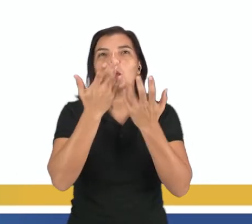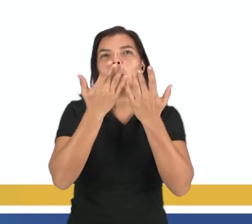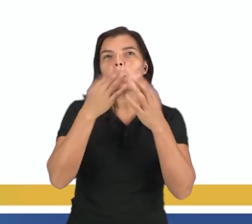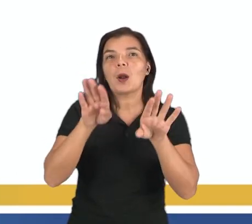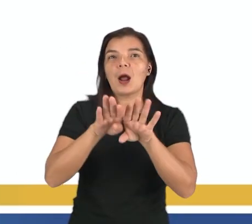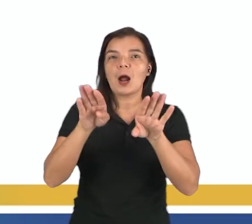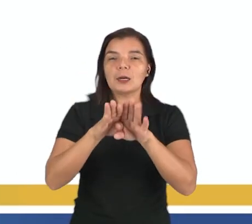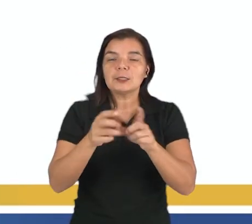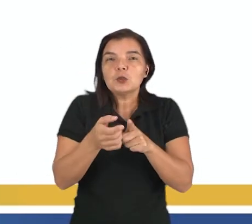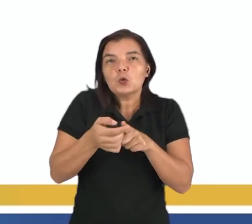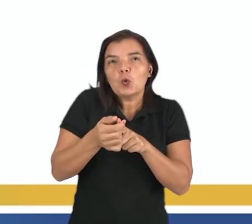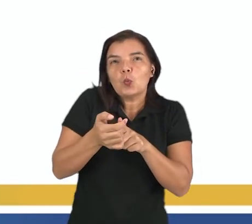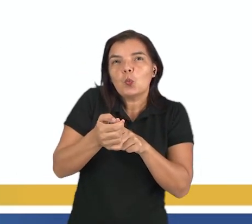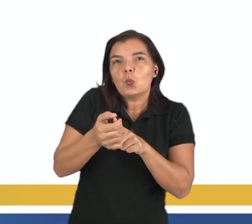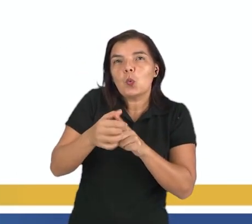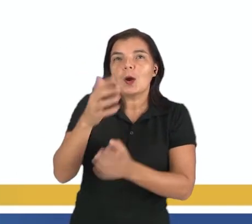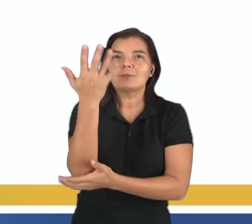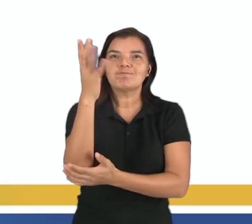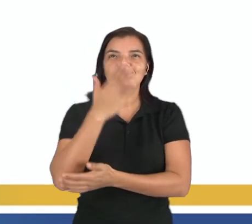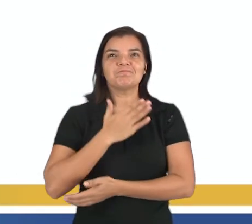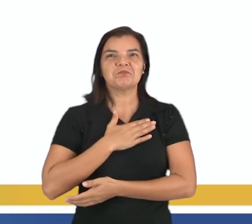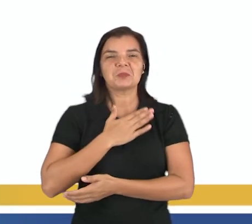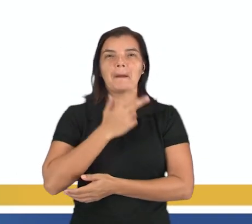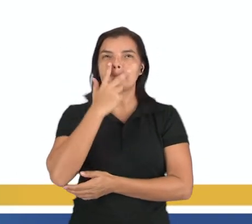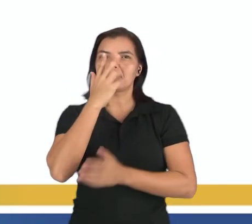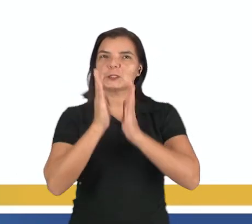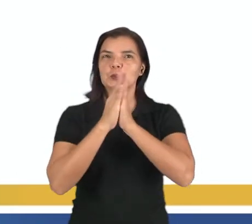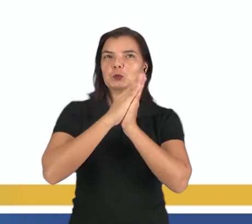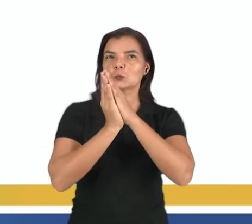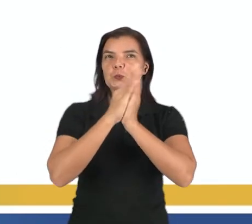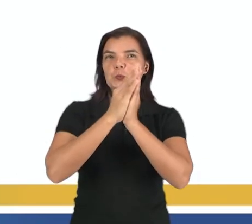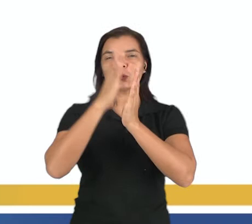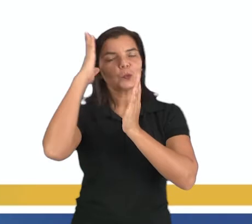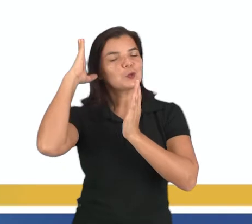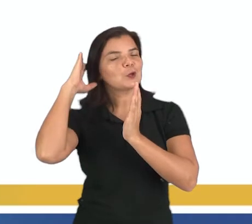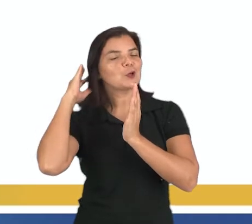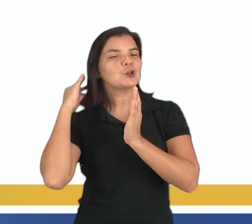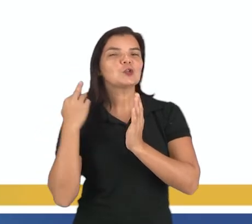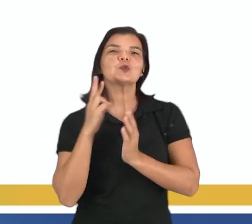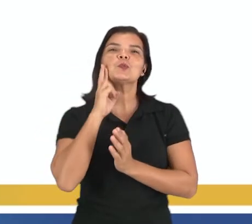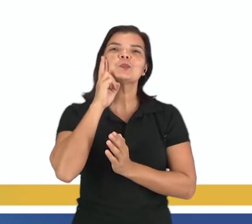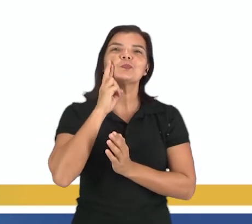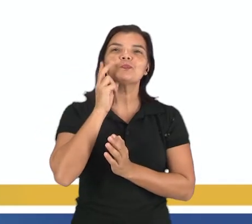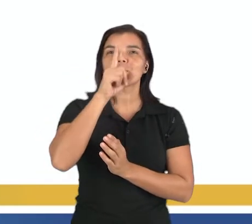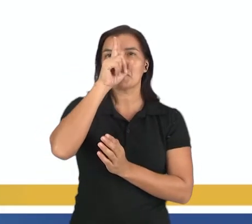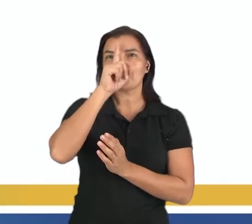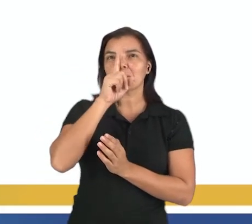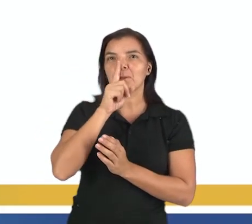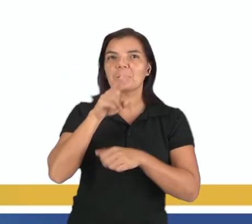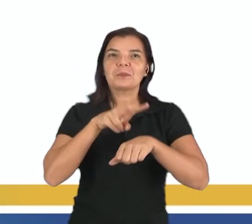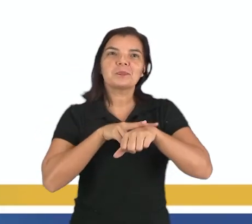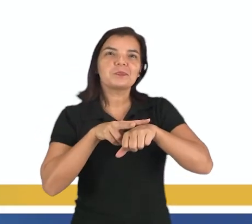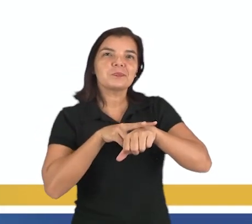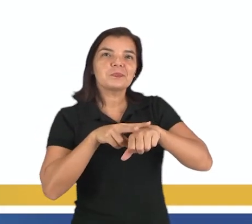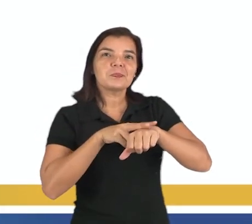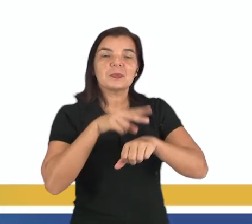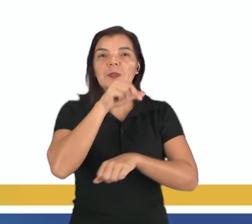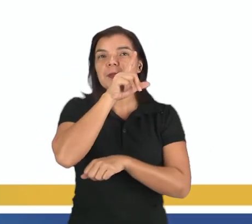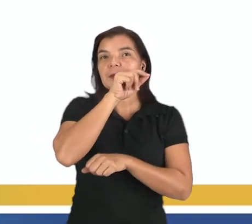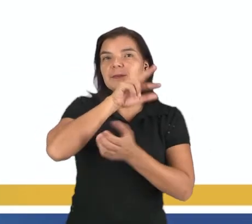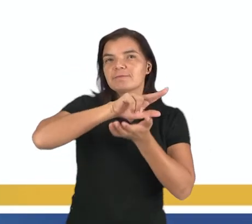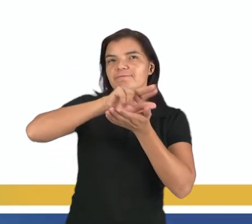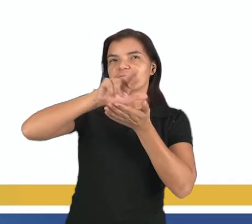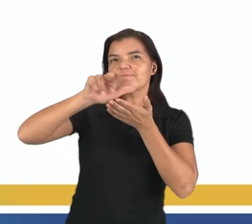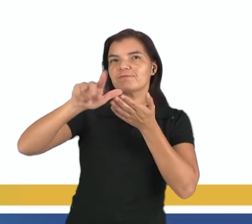coloridos. As espigas de milho, que para mim eram bonecas de cabelos lindos, cor-de-rosa, amarelinho, esverdeado. Os